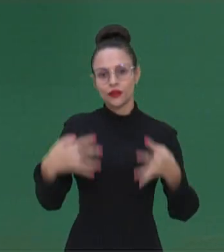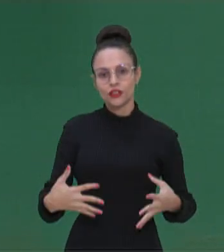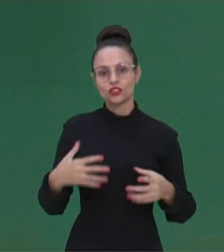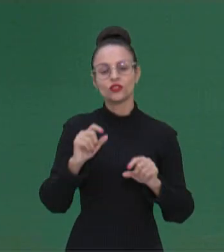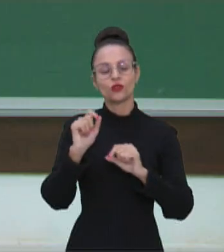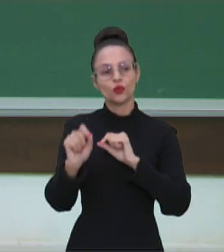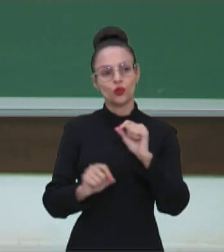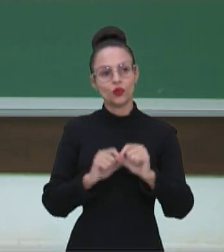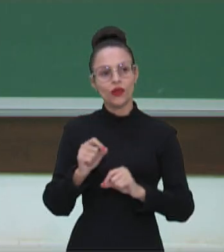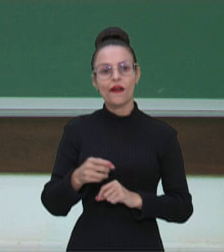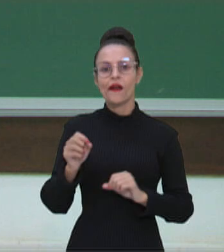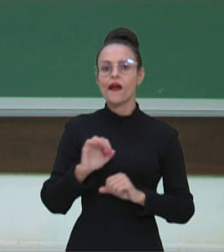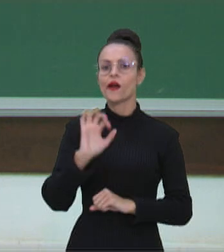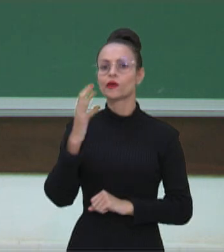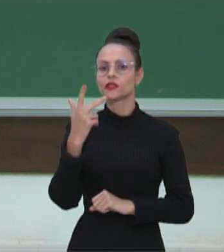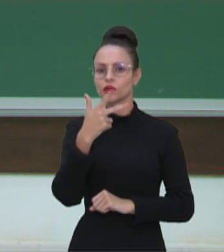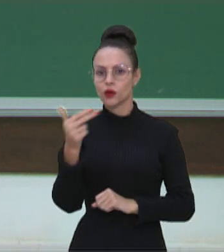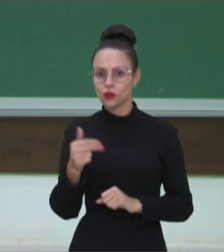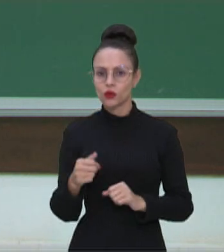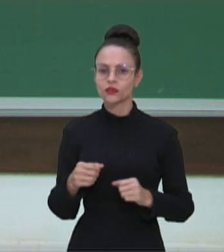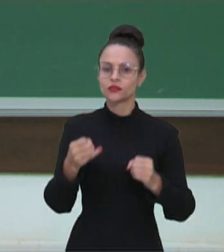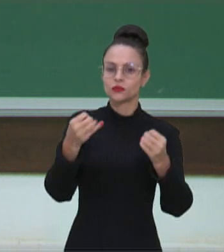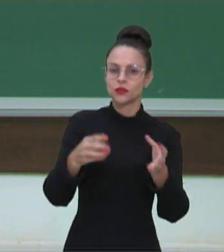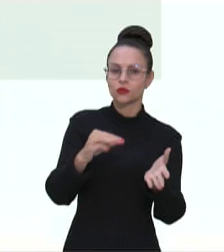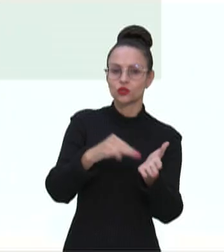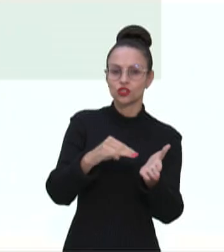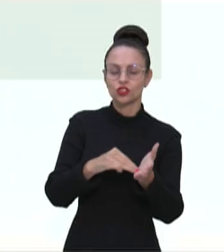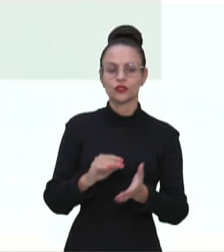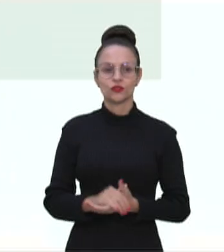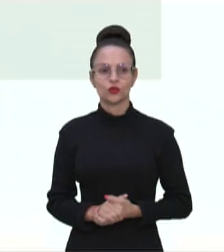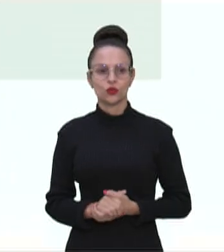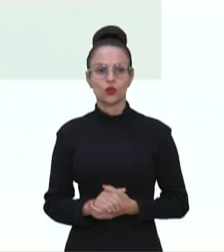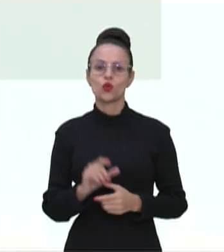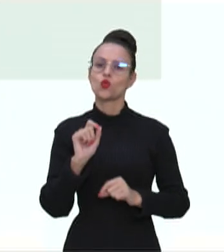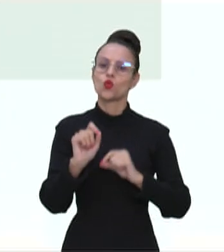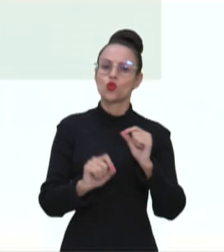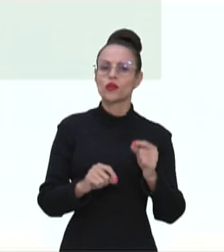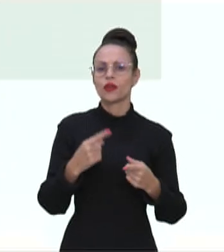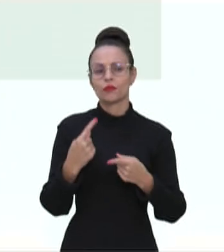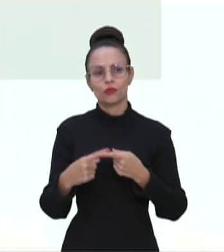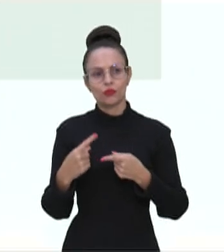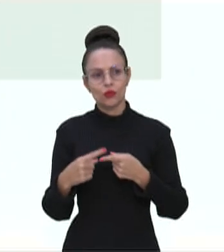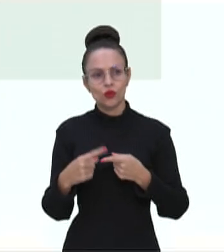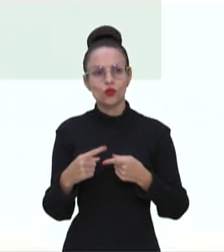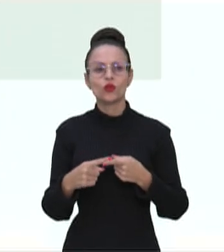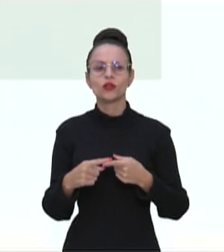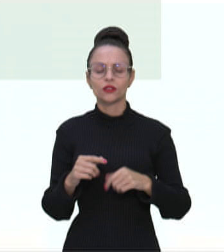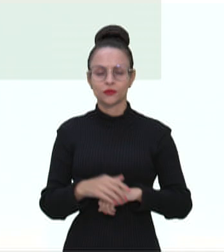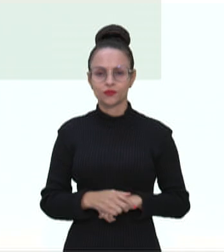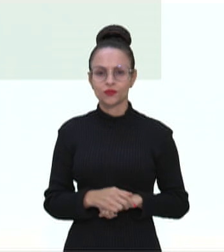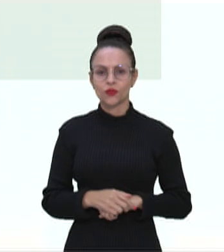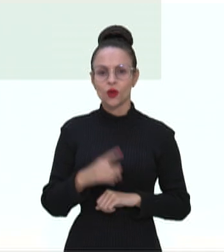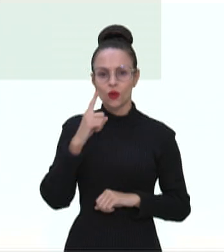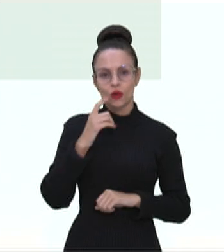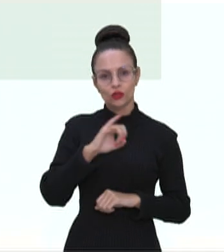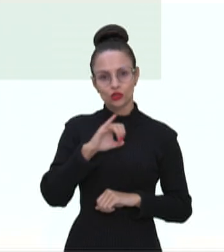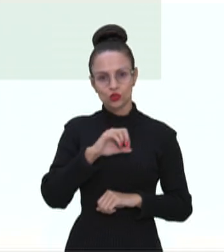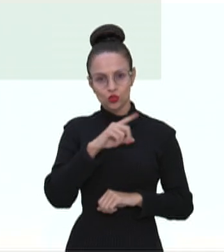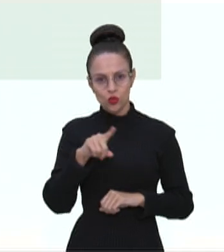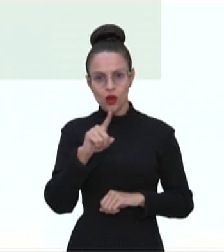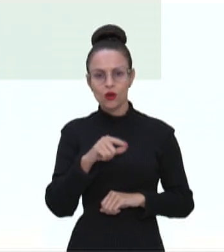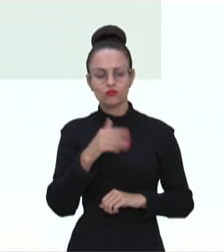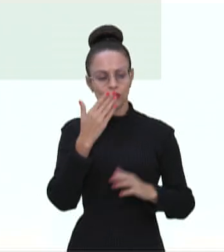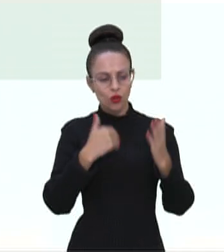então acontece uma coisa e eu explico o motivo, né? O que, por que também, por quanto e pois. Ó, João consome